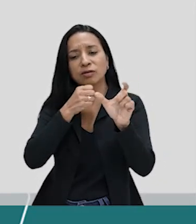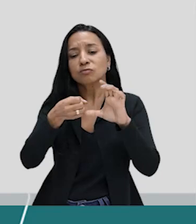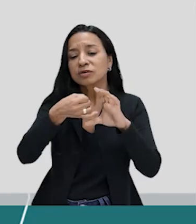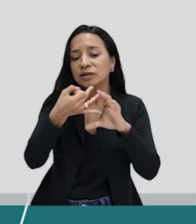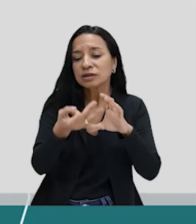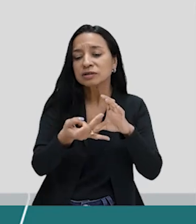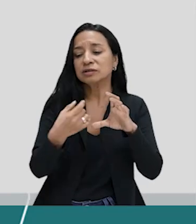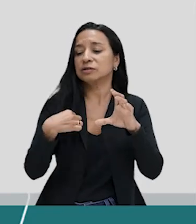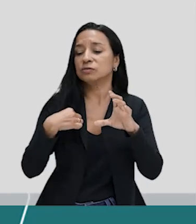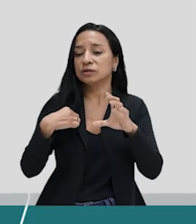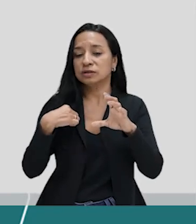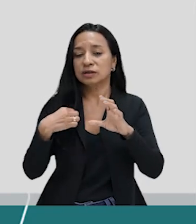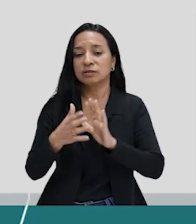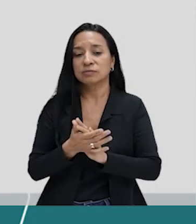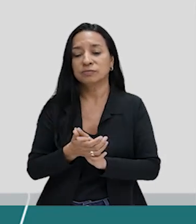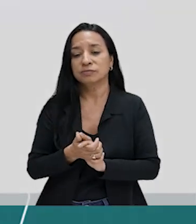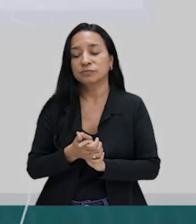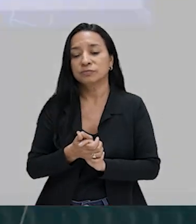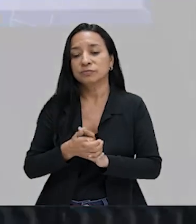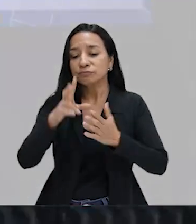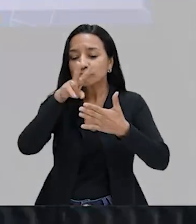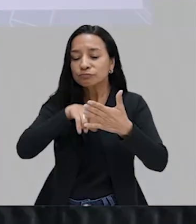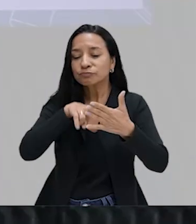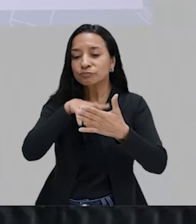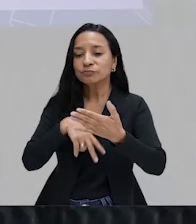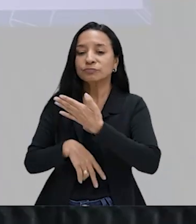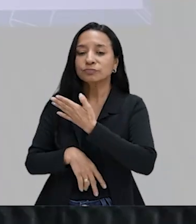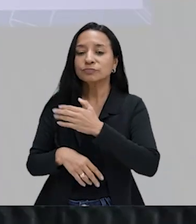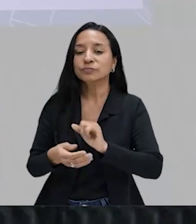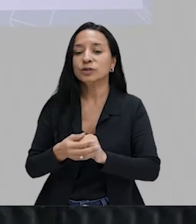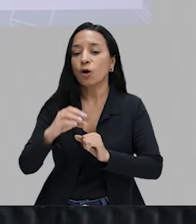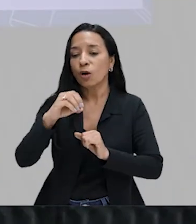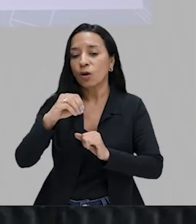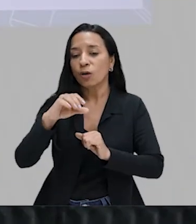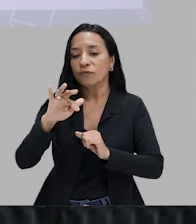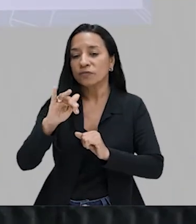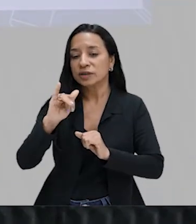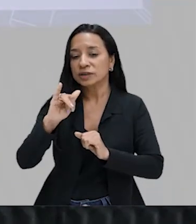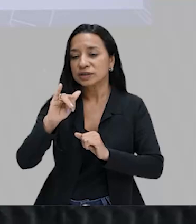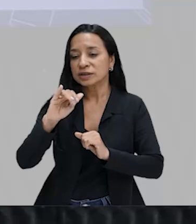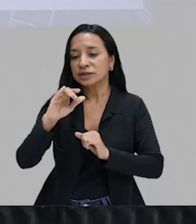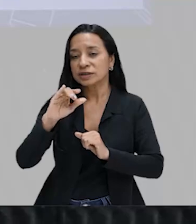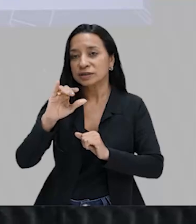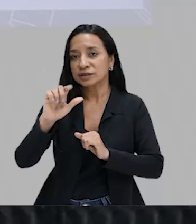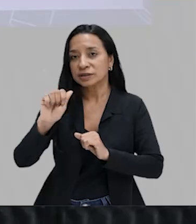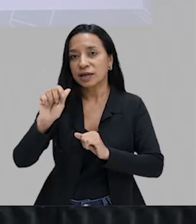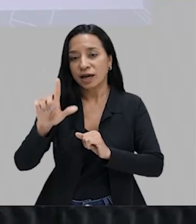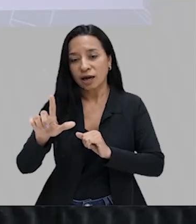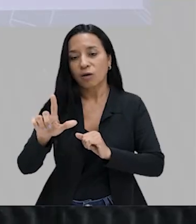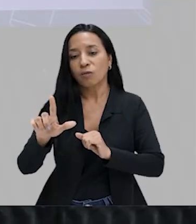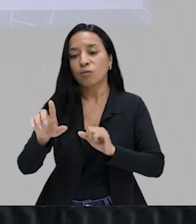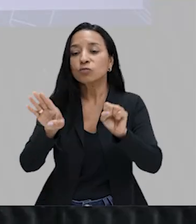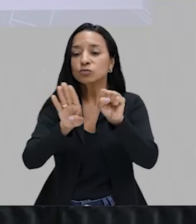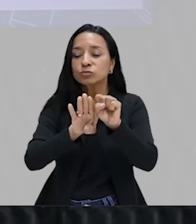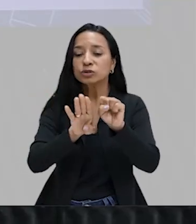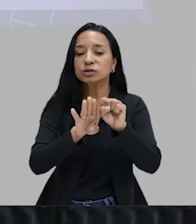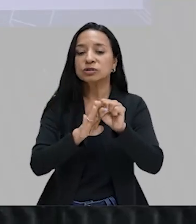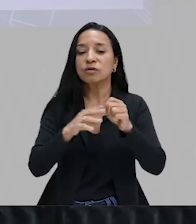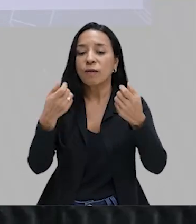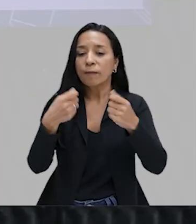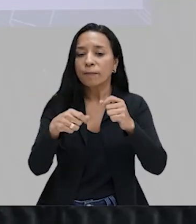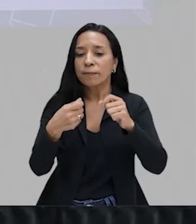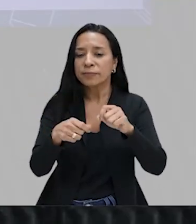um oficial das Forças Armadas. Oficial ali, no caso, é um substantivo. Preciso de um